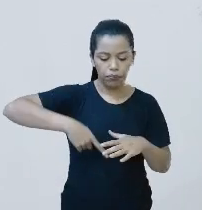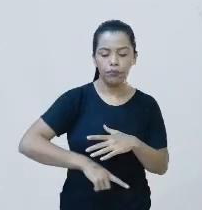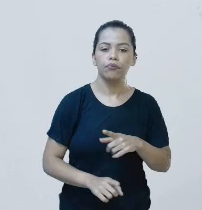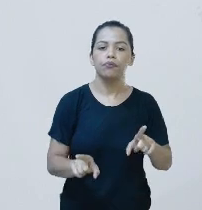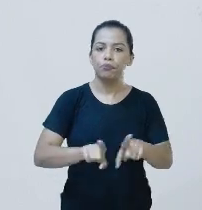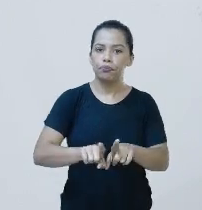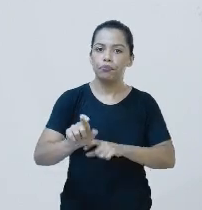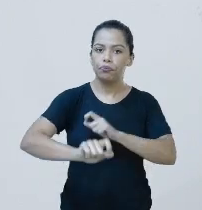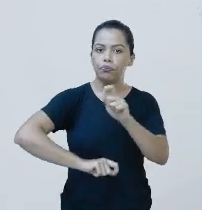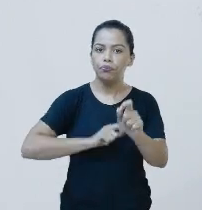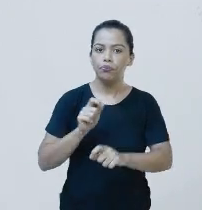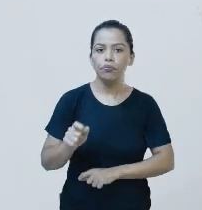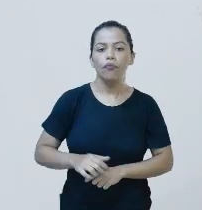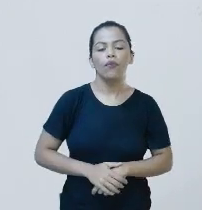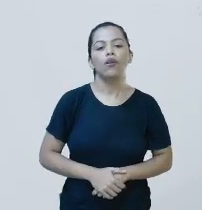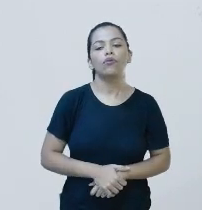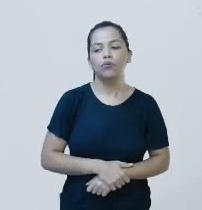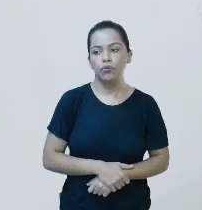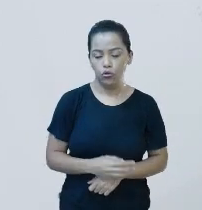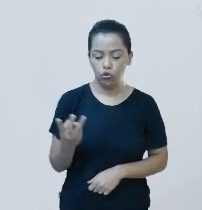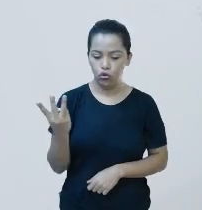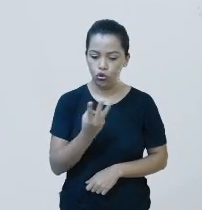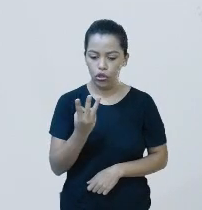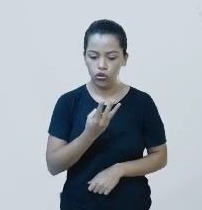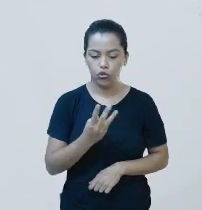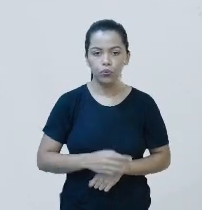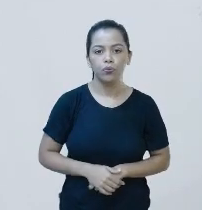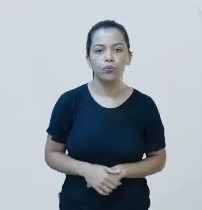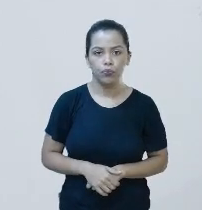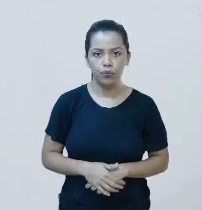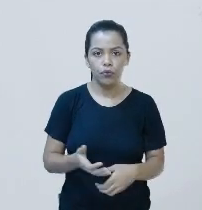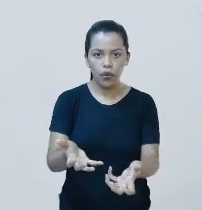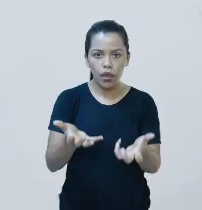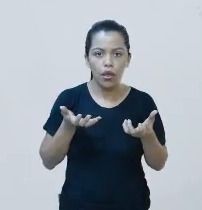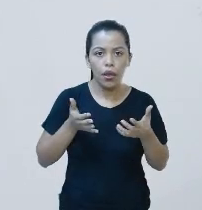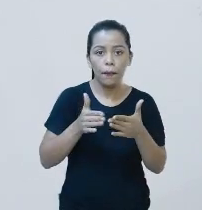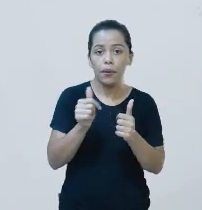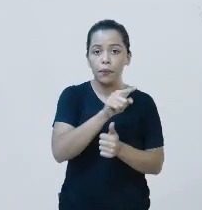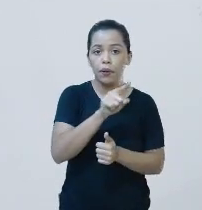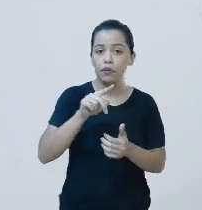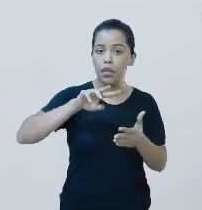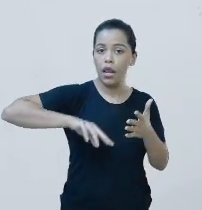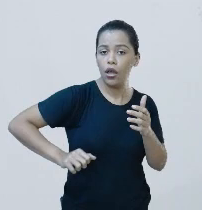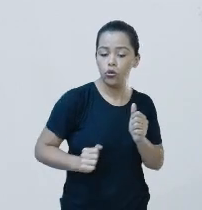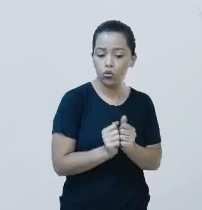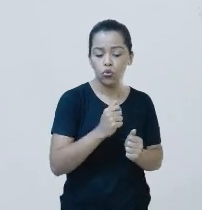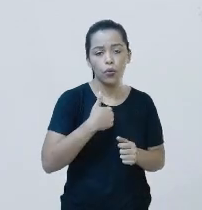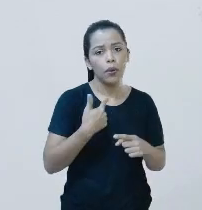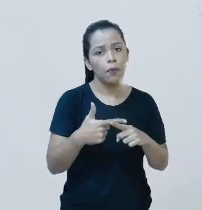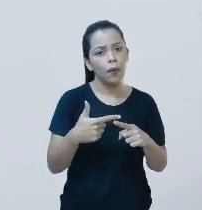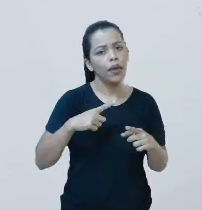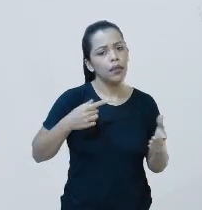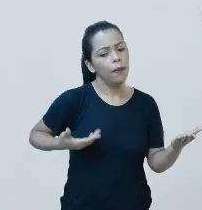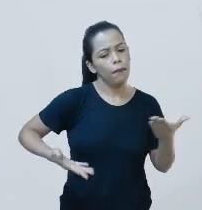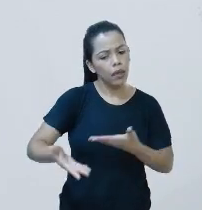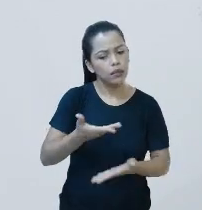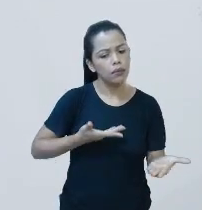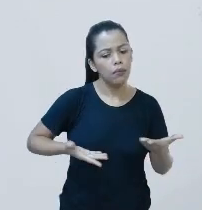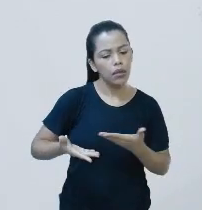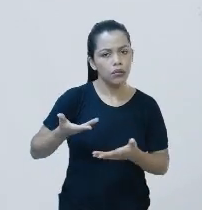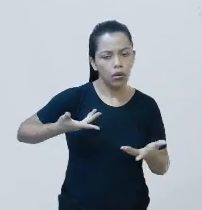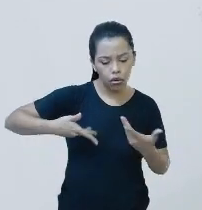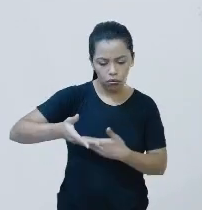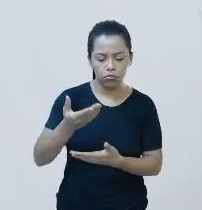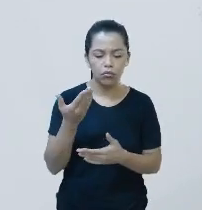notícia, reportagem e documentário. Eu quero te pedir para ler comigo, porque a aula fica mais participativa, tá certo?